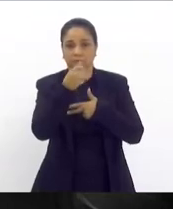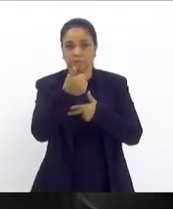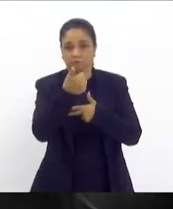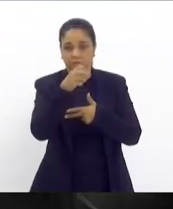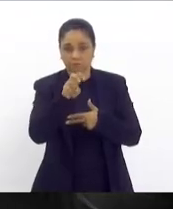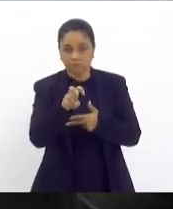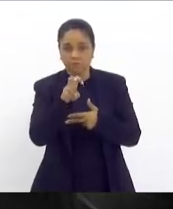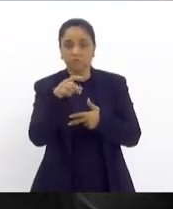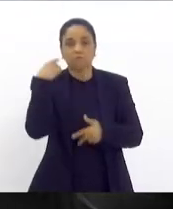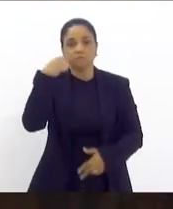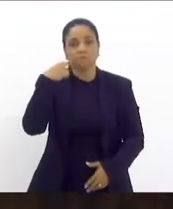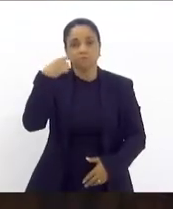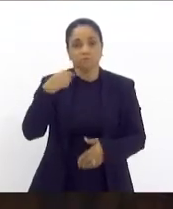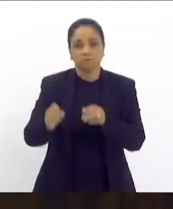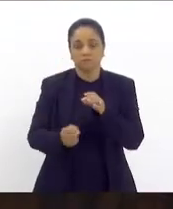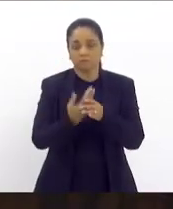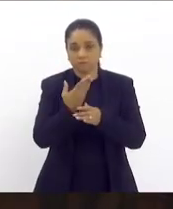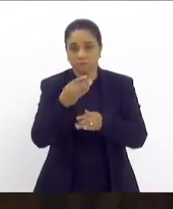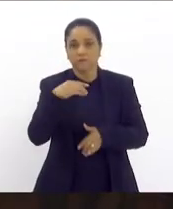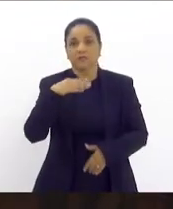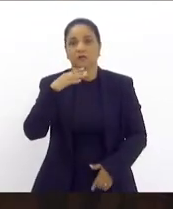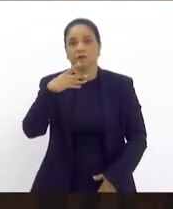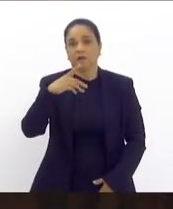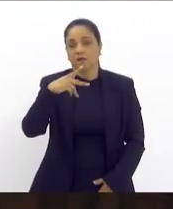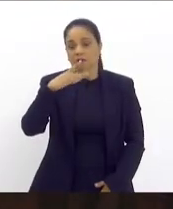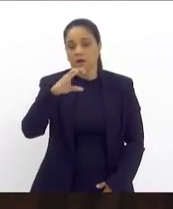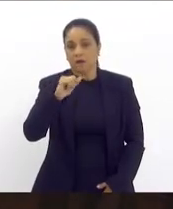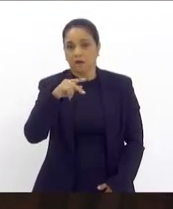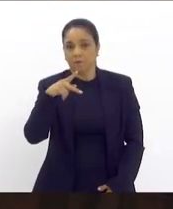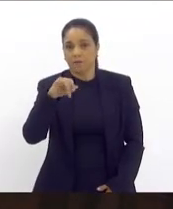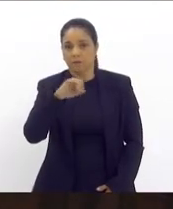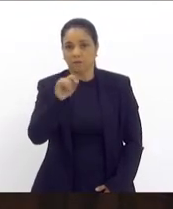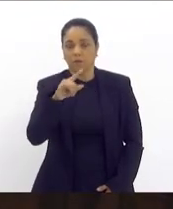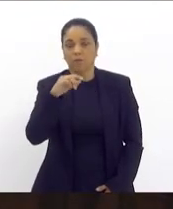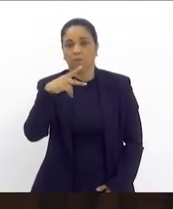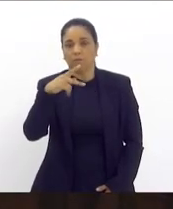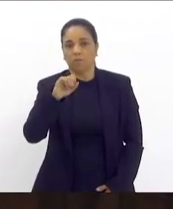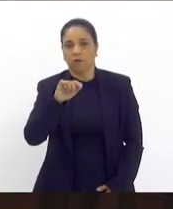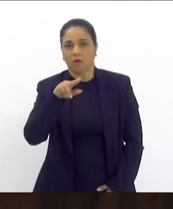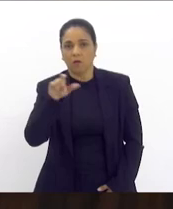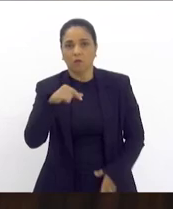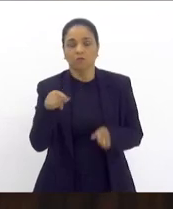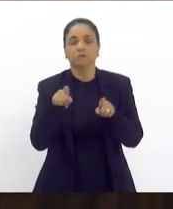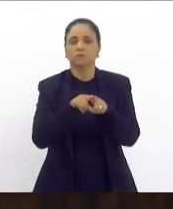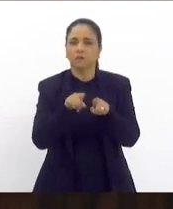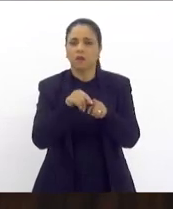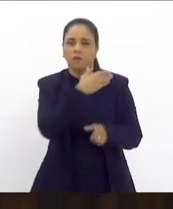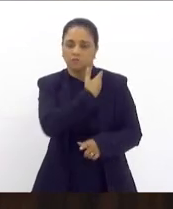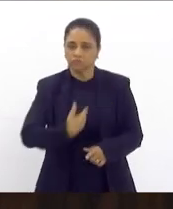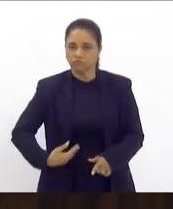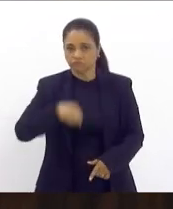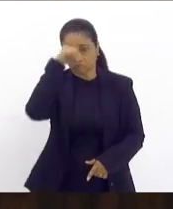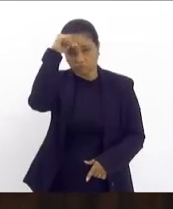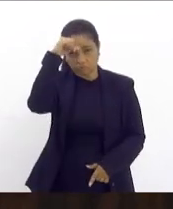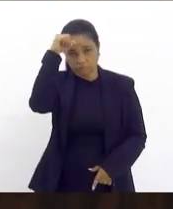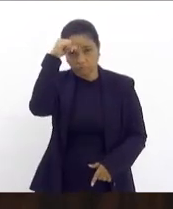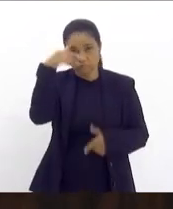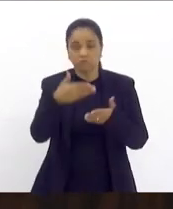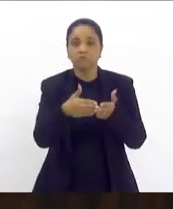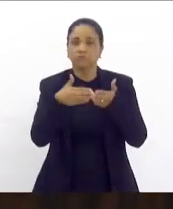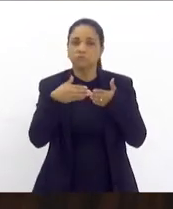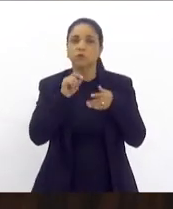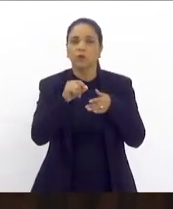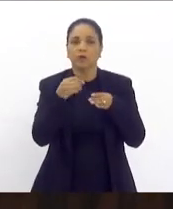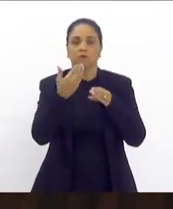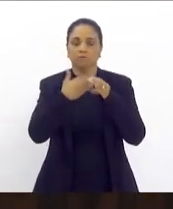autoria do deputado Capitão Paulo Teixeira que solicita o Excelentíssimo Senhor governador do Estado do Rio de Janeiro o